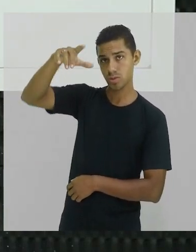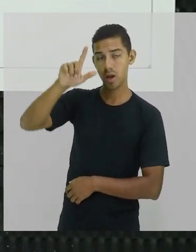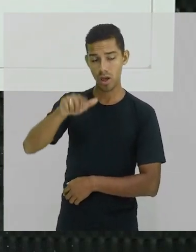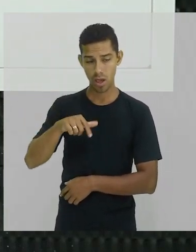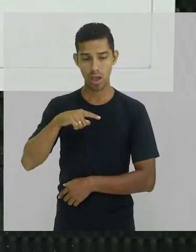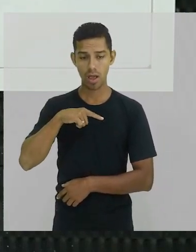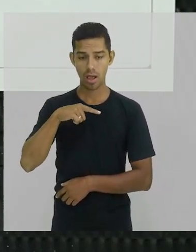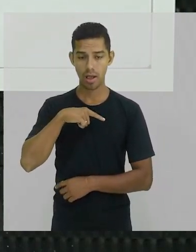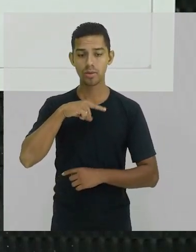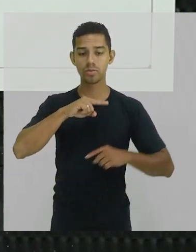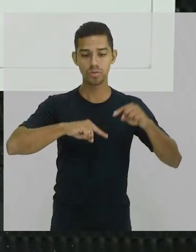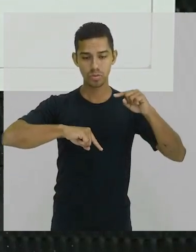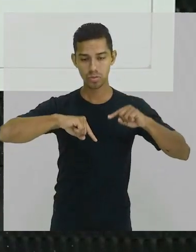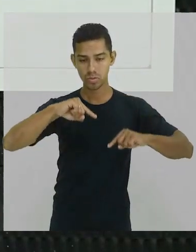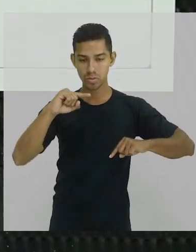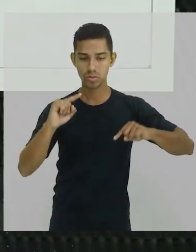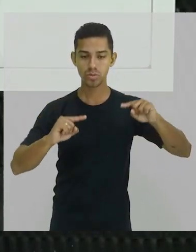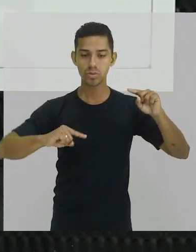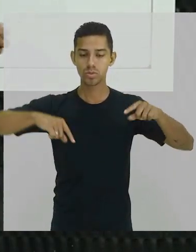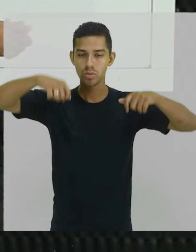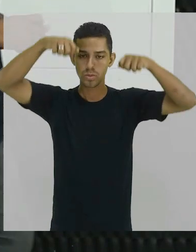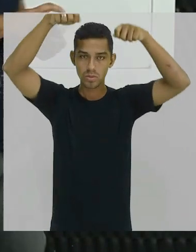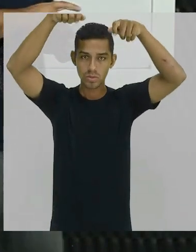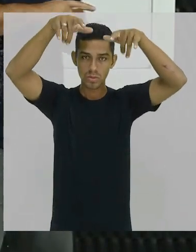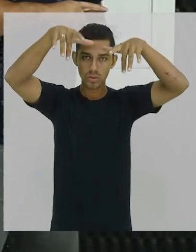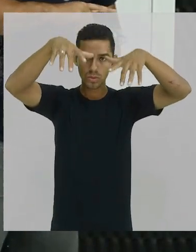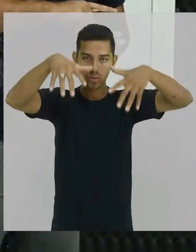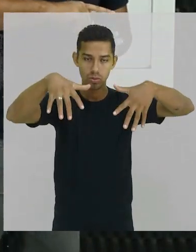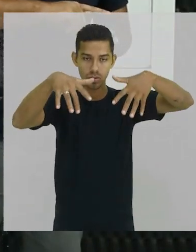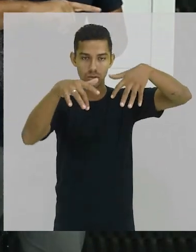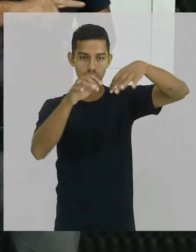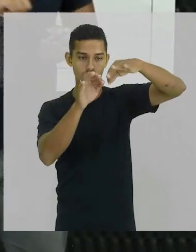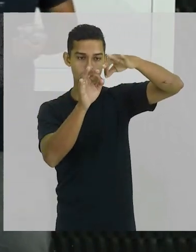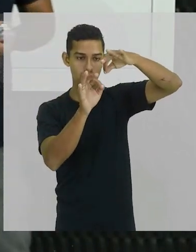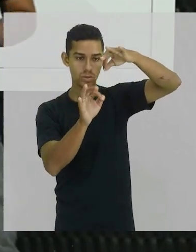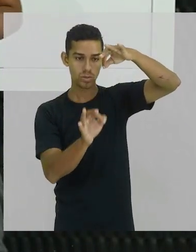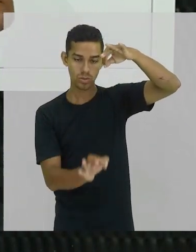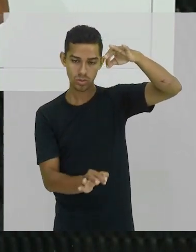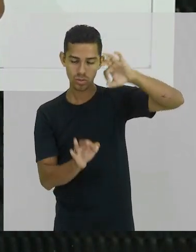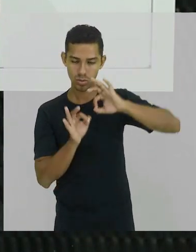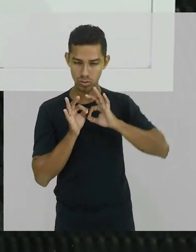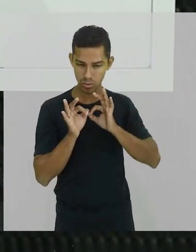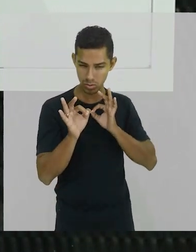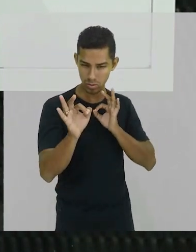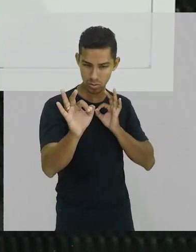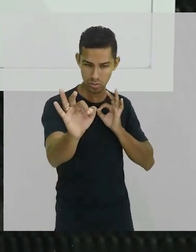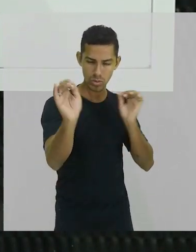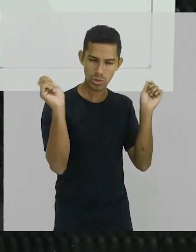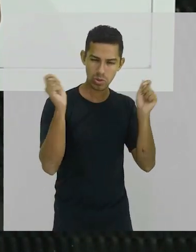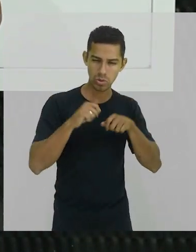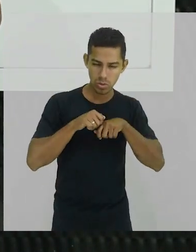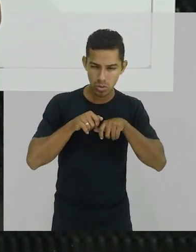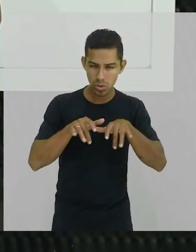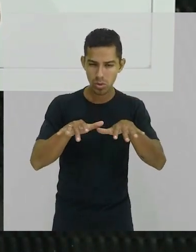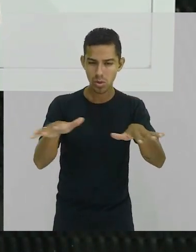onda eletromagnética, porque ela consegue se propagar no meio não